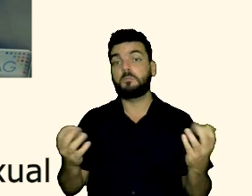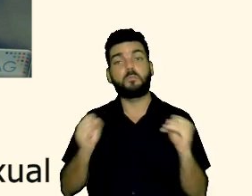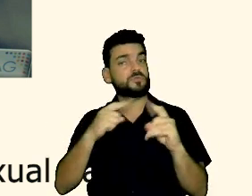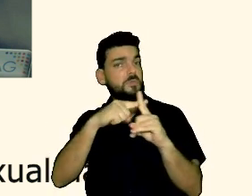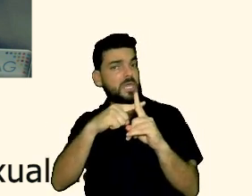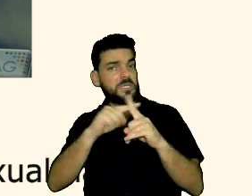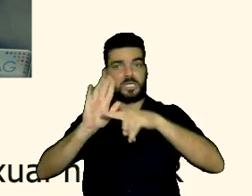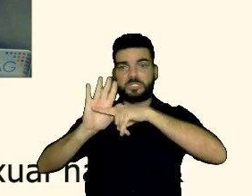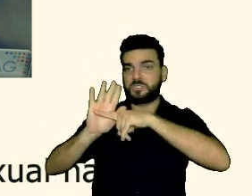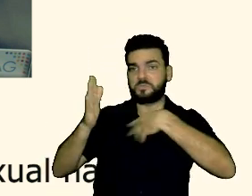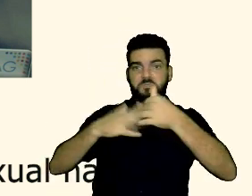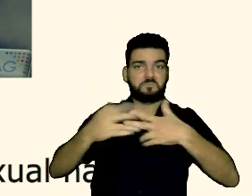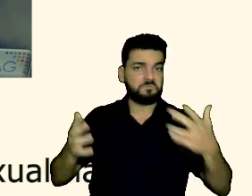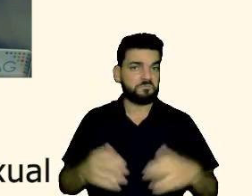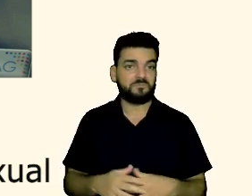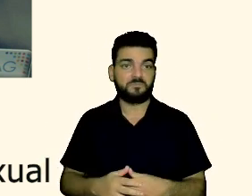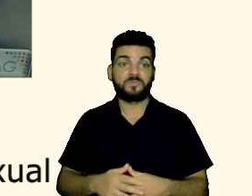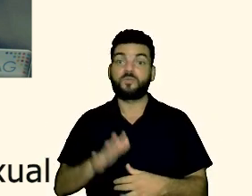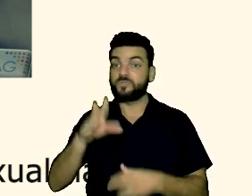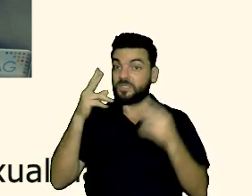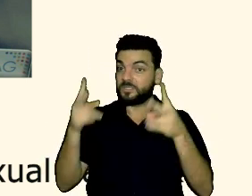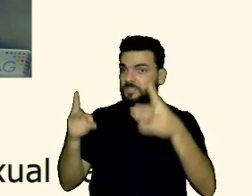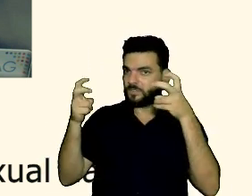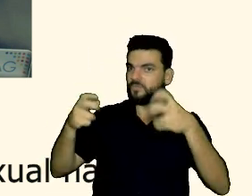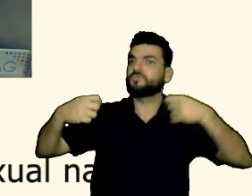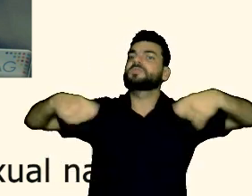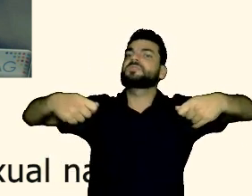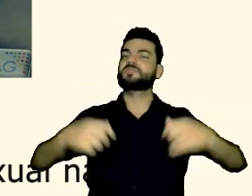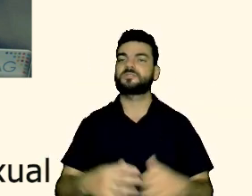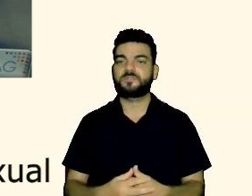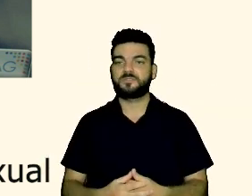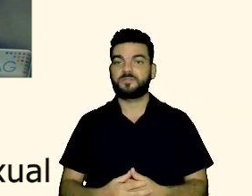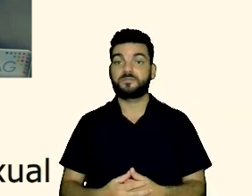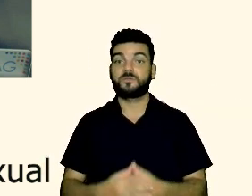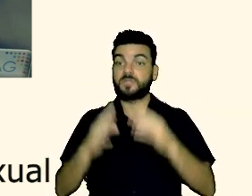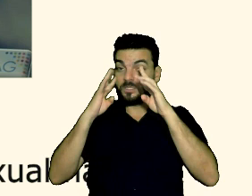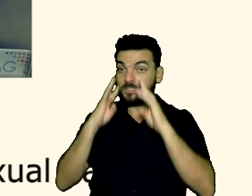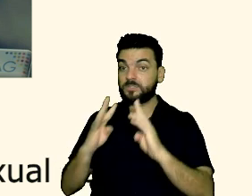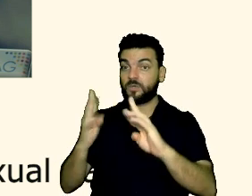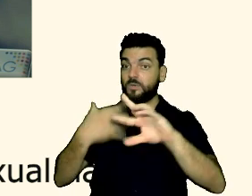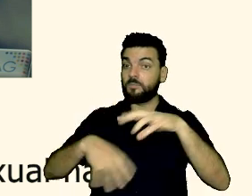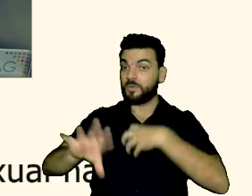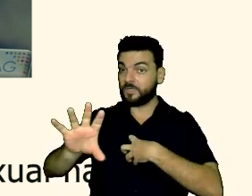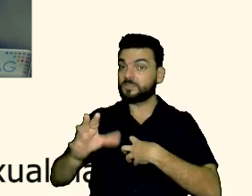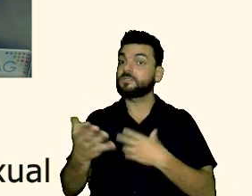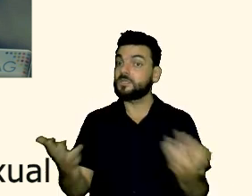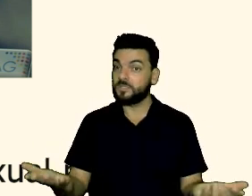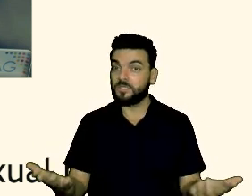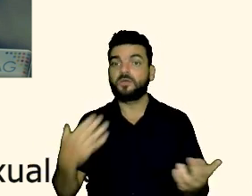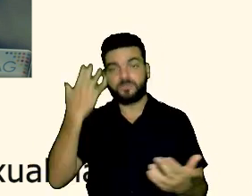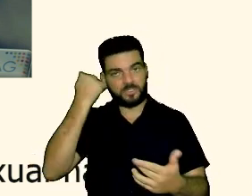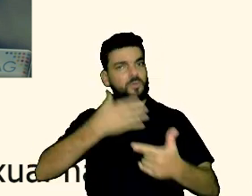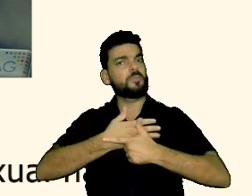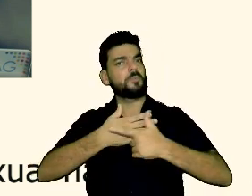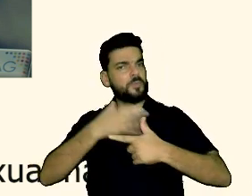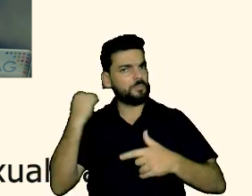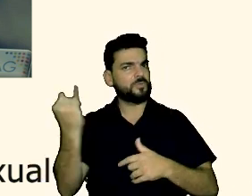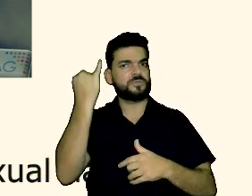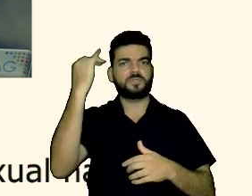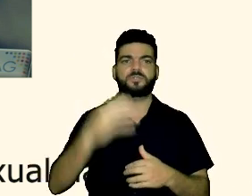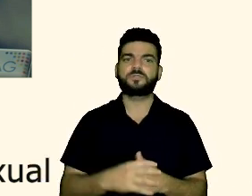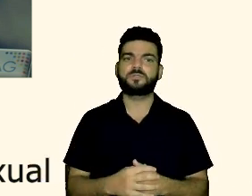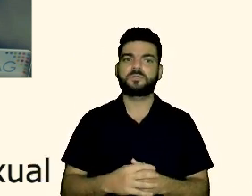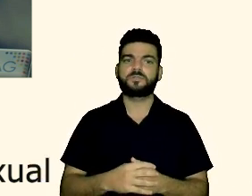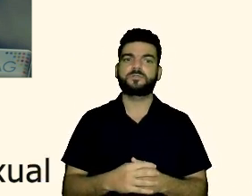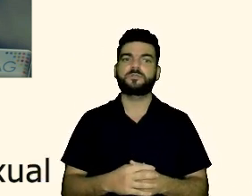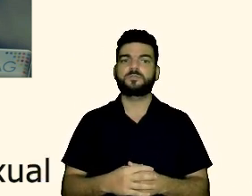escuta empática, e é mesmo, e ocupa um papel importantíssimo na comunicação, mas a observação do outro, que deve